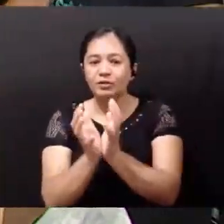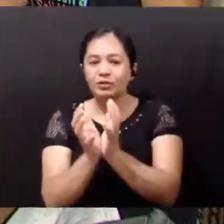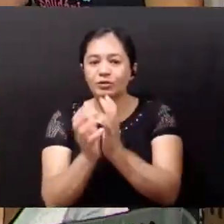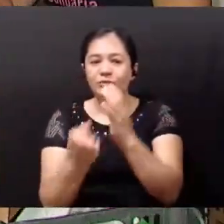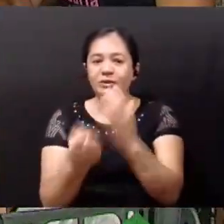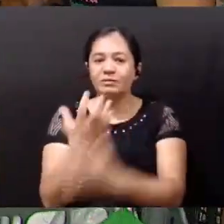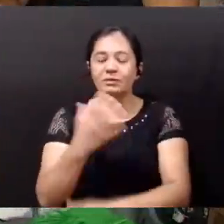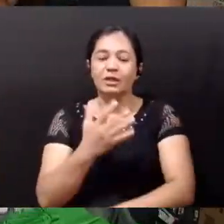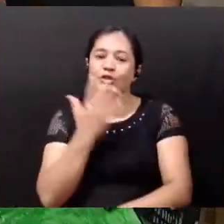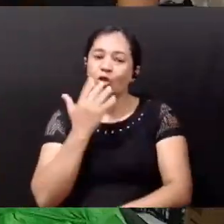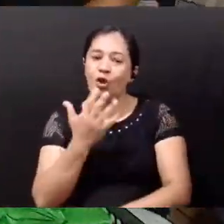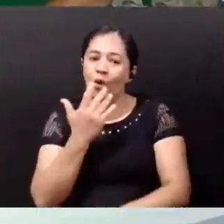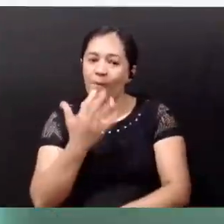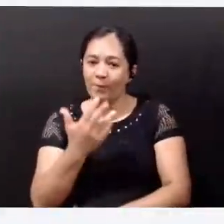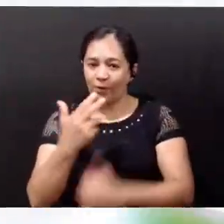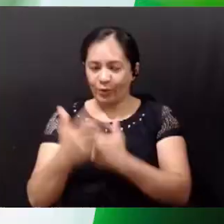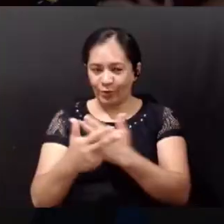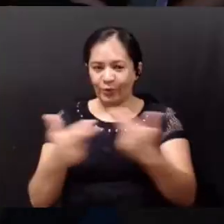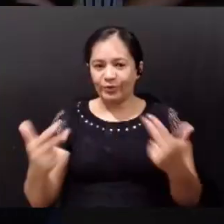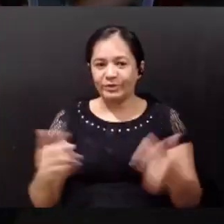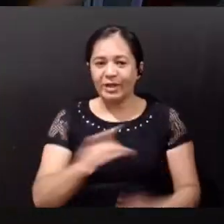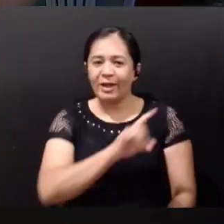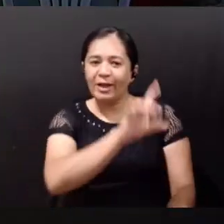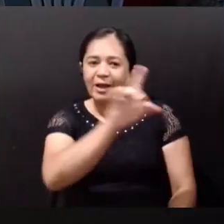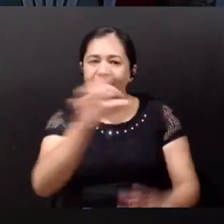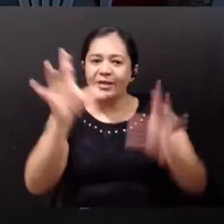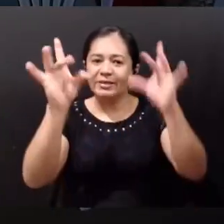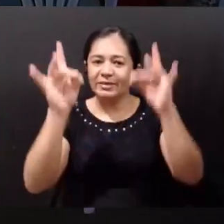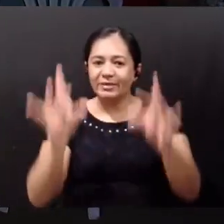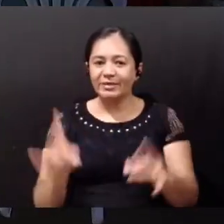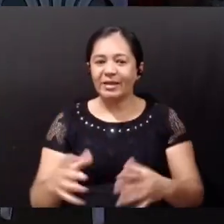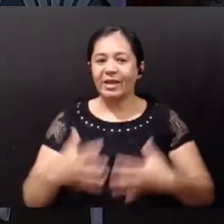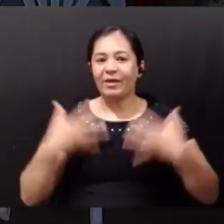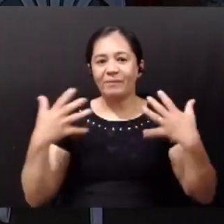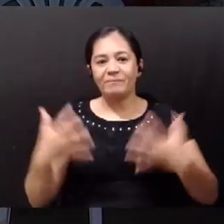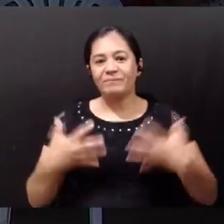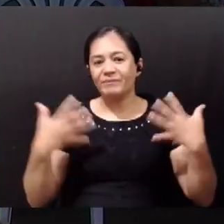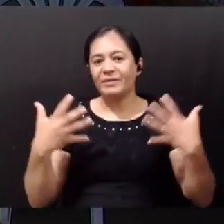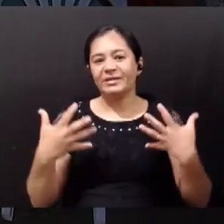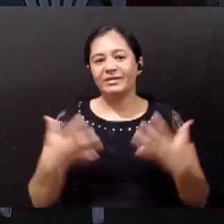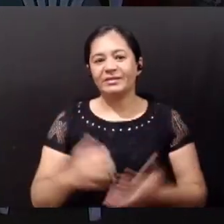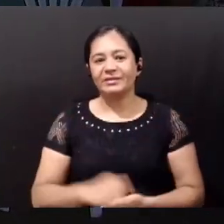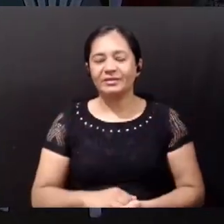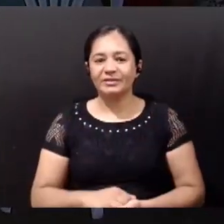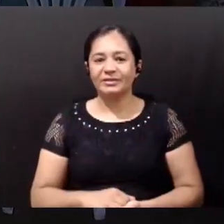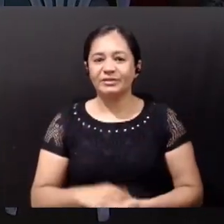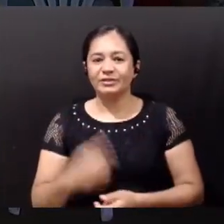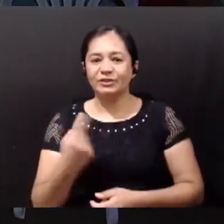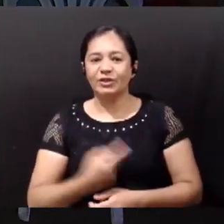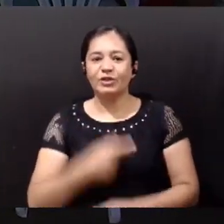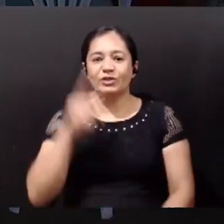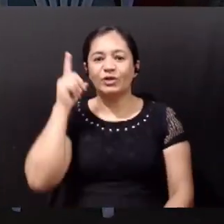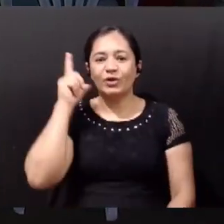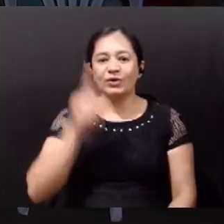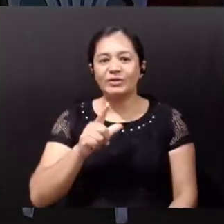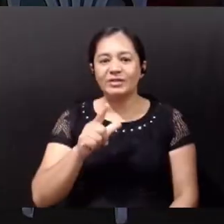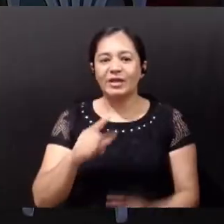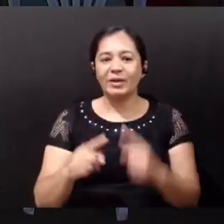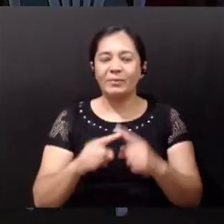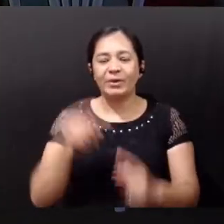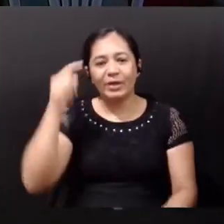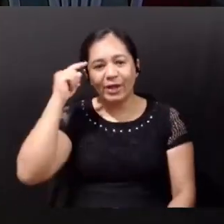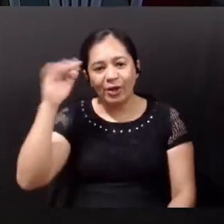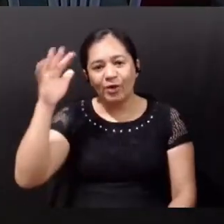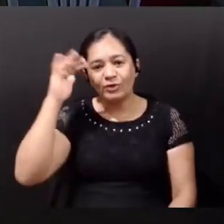está atento a cada detalhe. É uma alegria muito grande a gente conseguir realizar, porque é um sonho, né? Começa com um